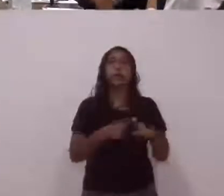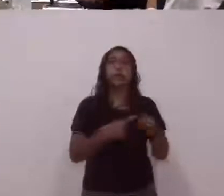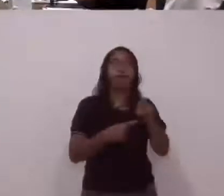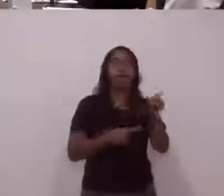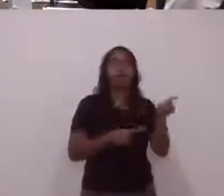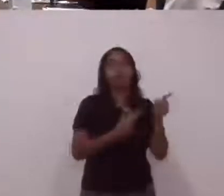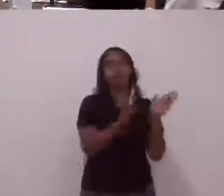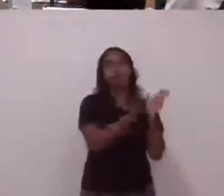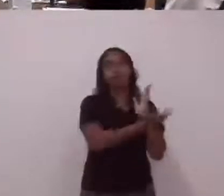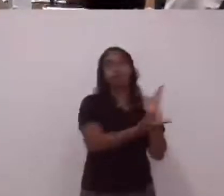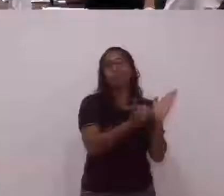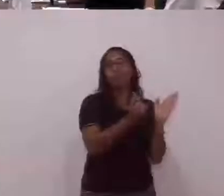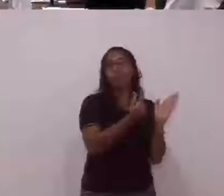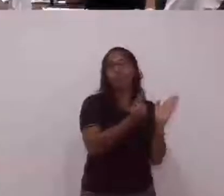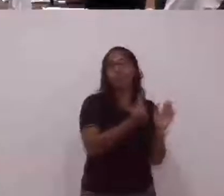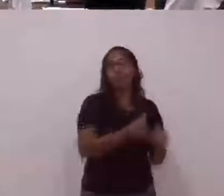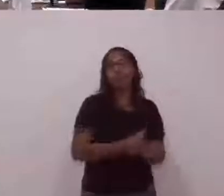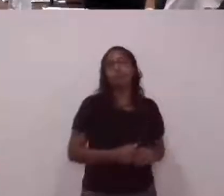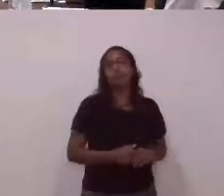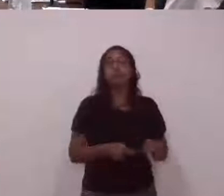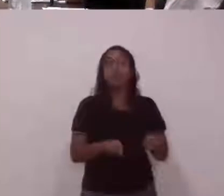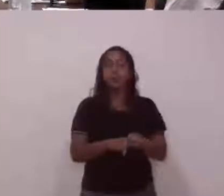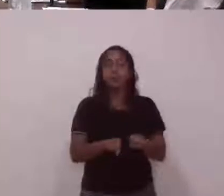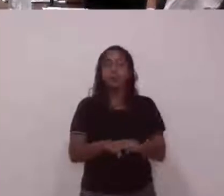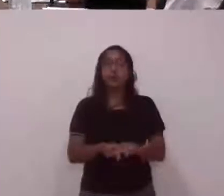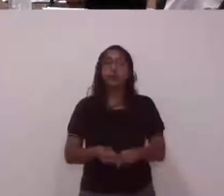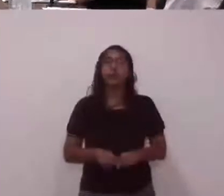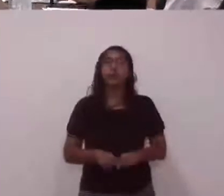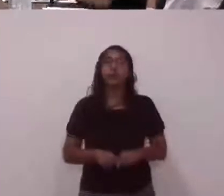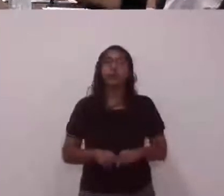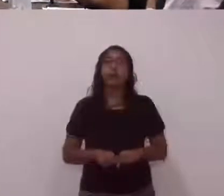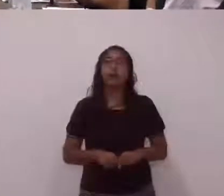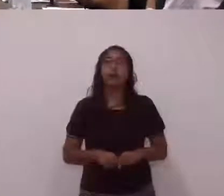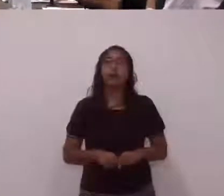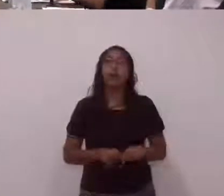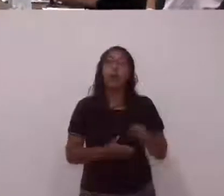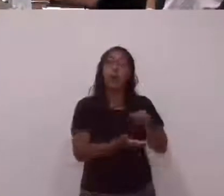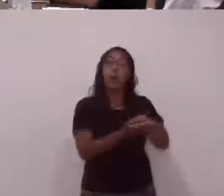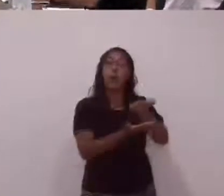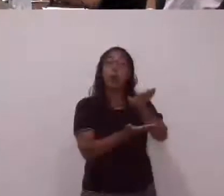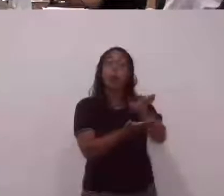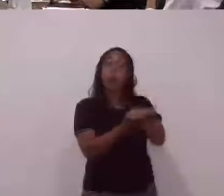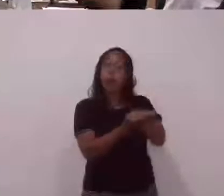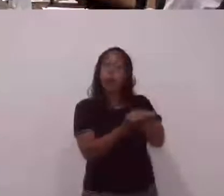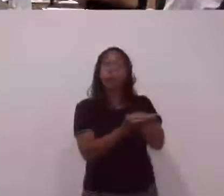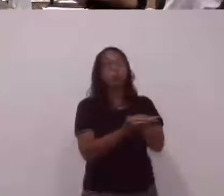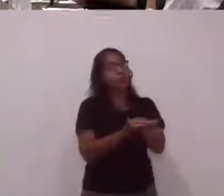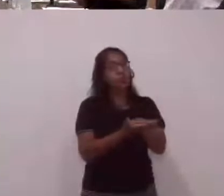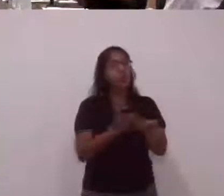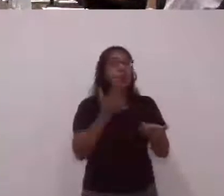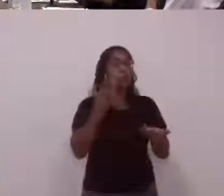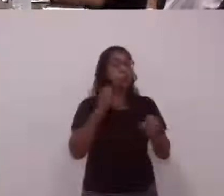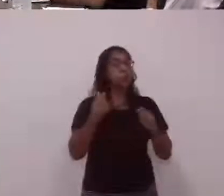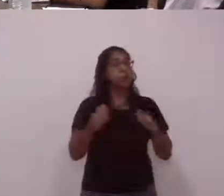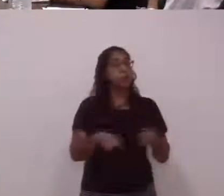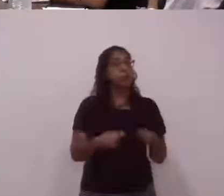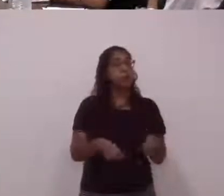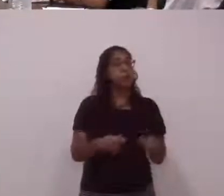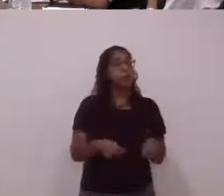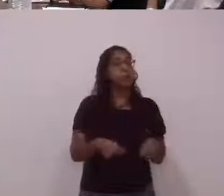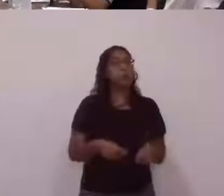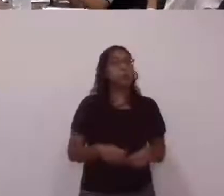erário, levando-se em consideração ainda o valor de possível multa civil como sanção autônoma